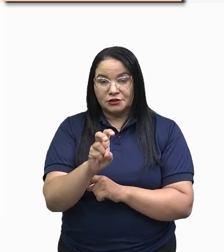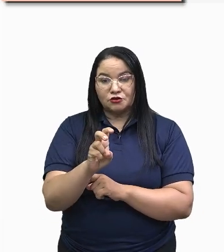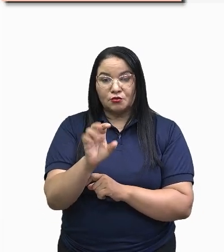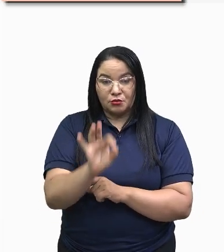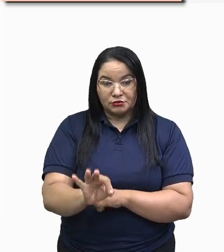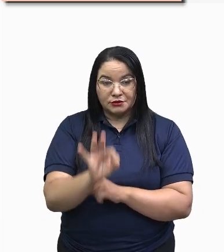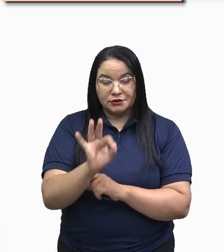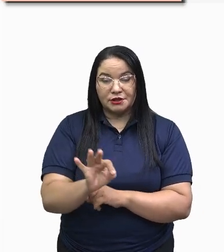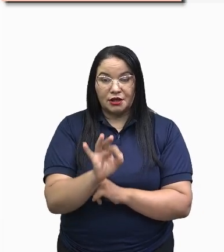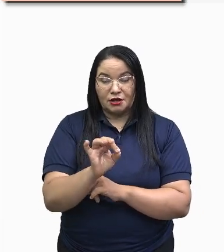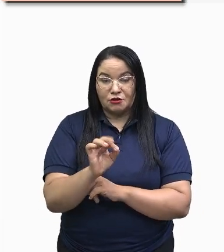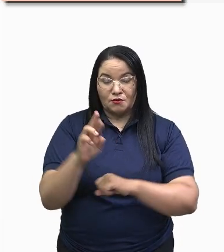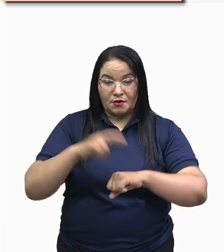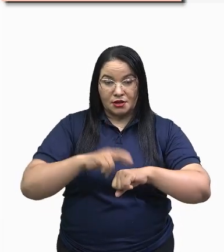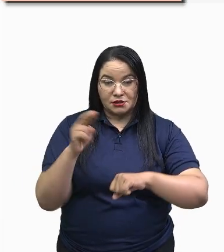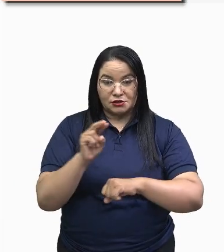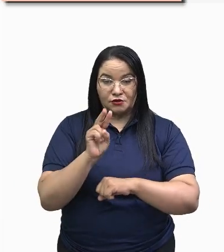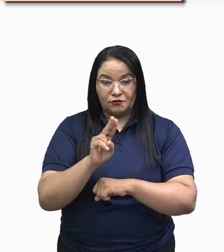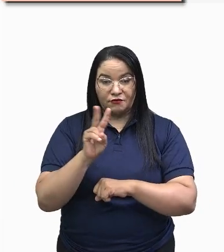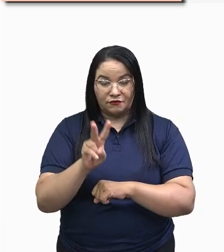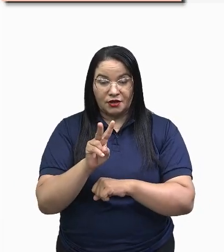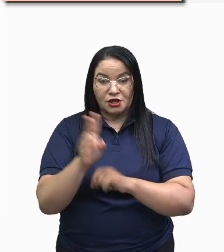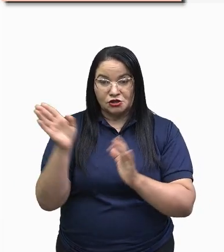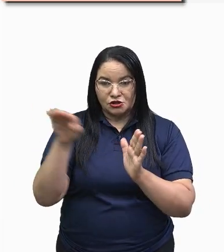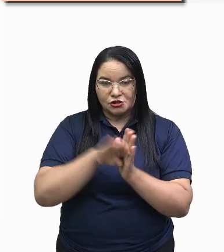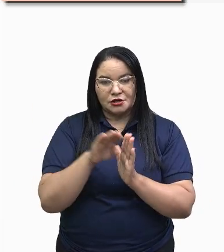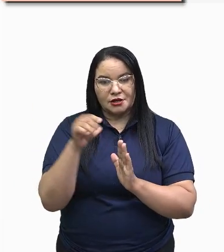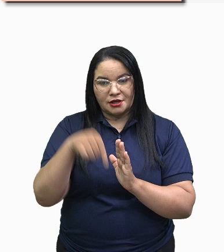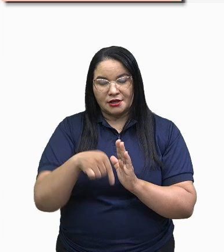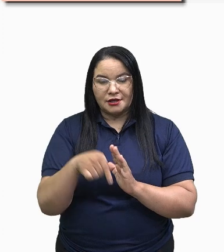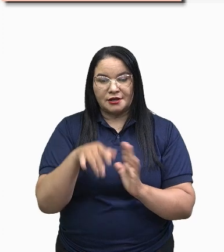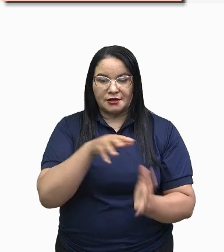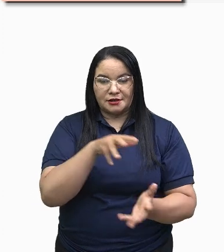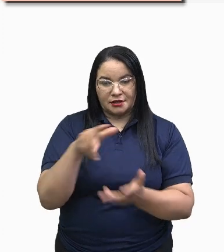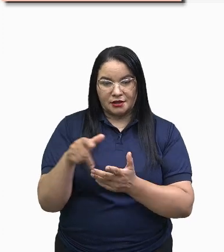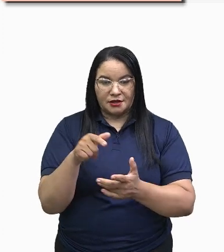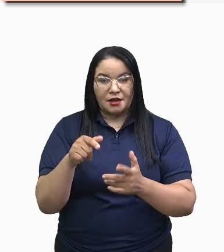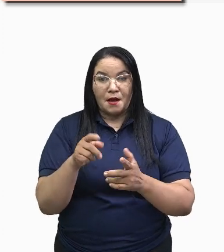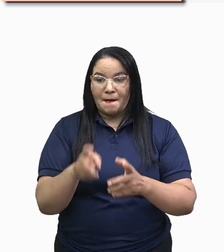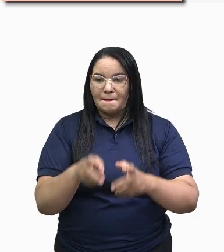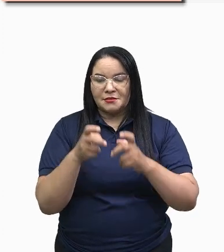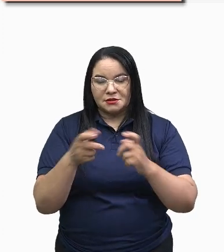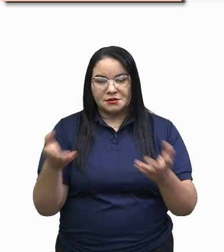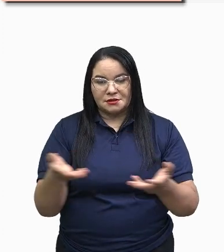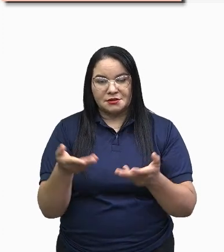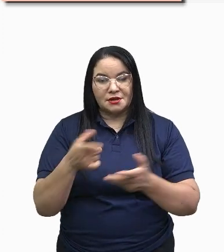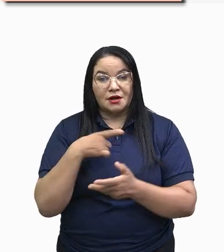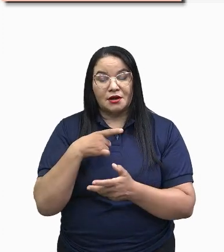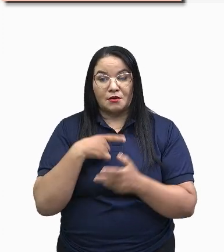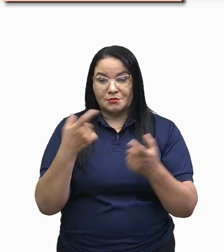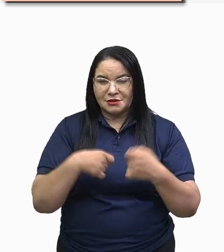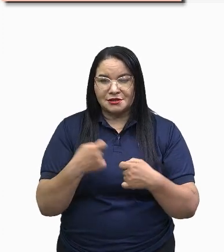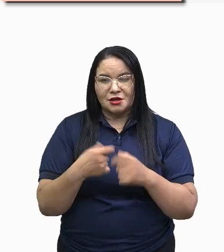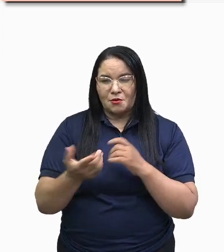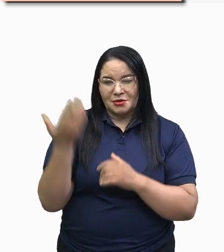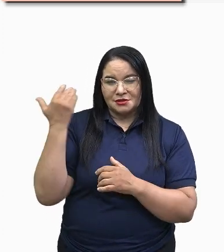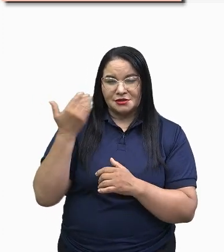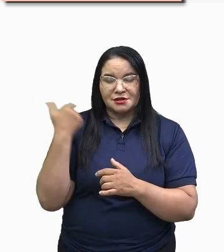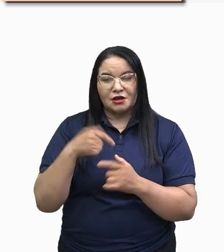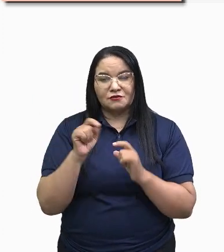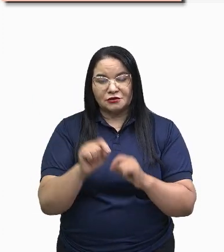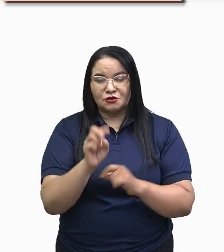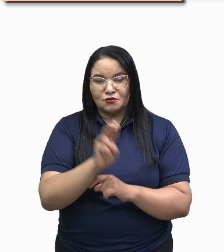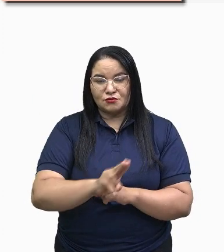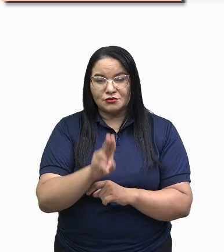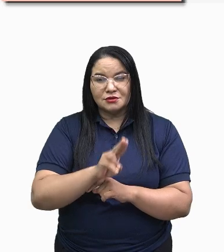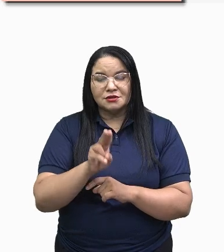chega à superfície da Terra. Percebam aí que, na nossa atualidade, antigamente diziam que para você usar